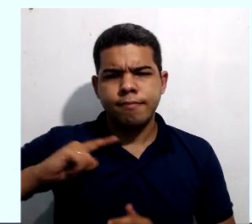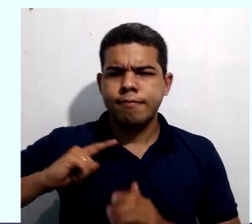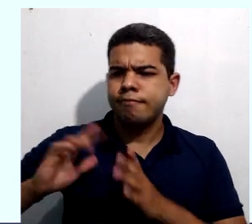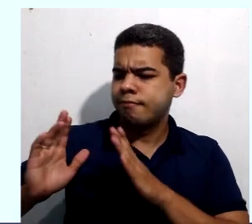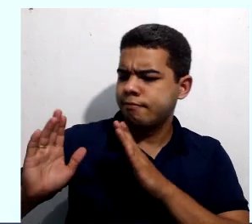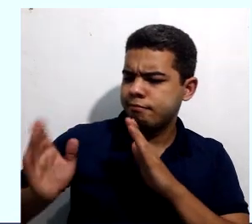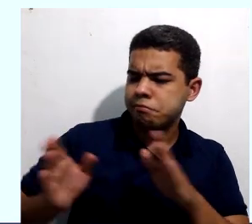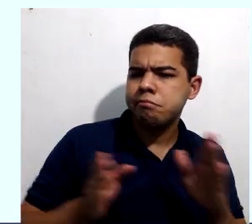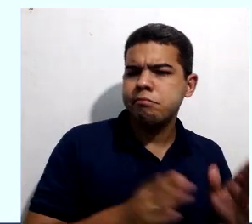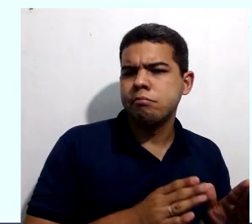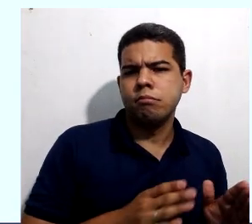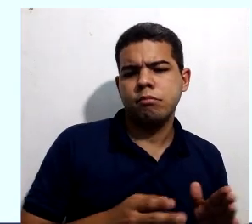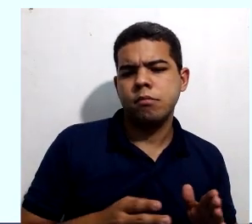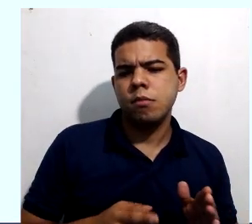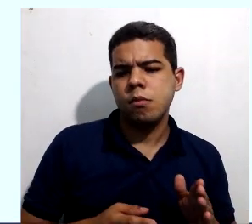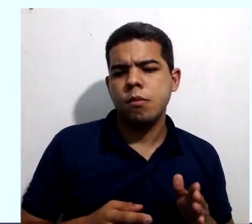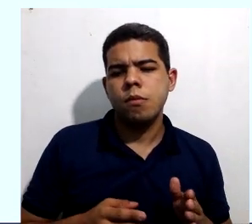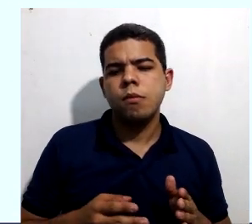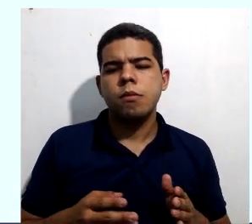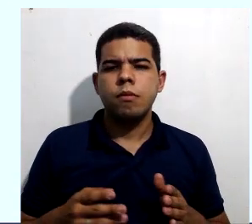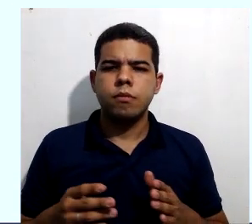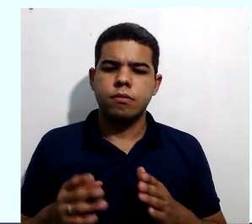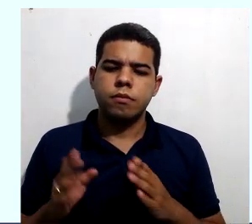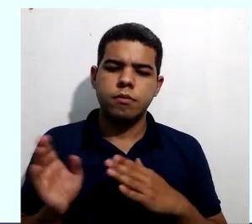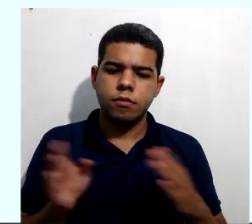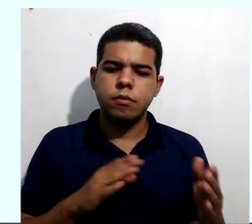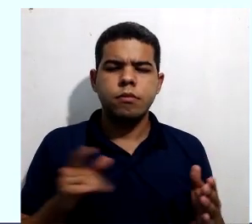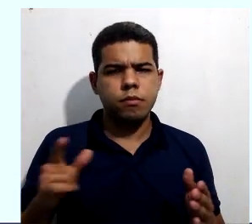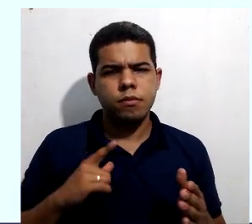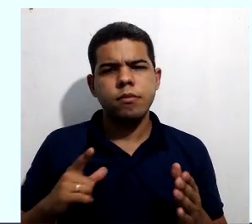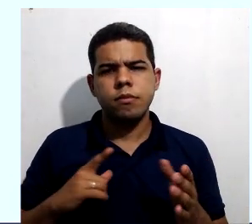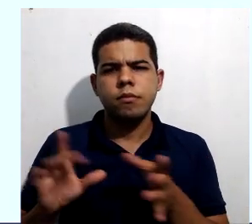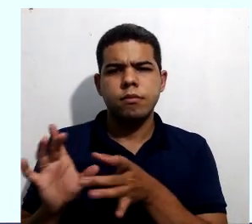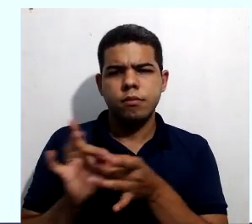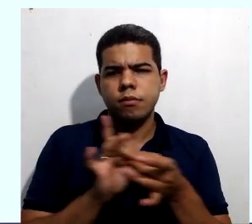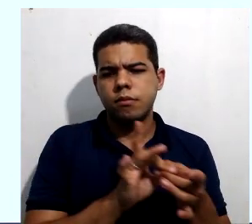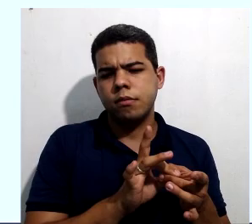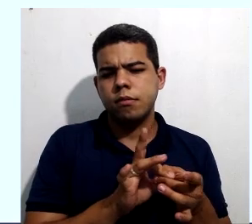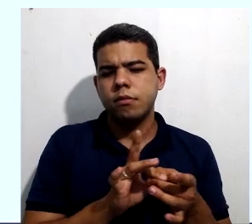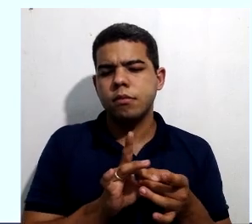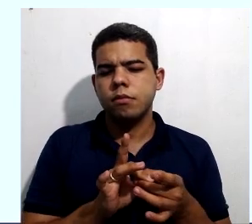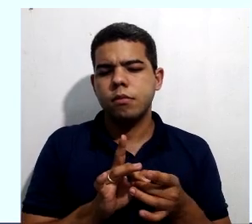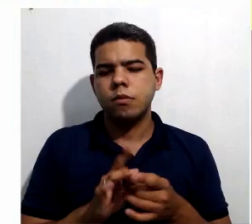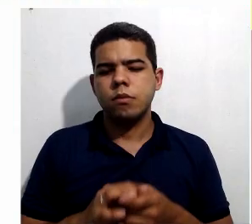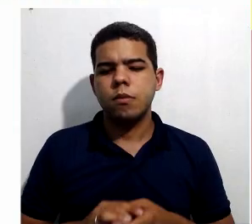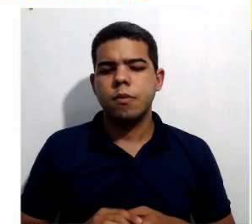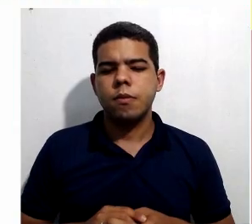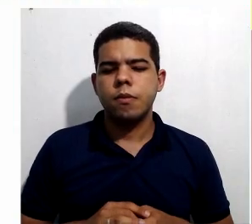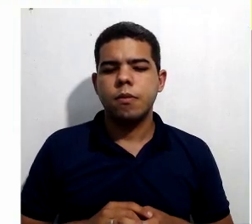existe uma relação entre essa sequência. Ok? Então vamos lá.